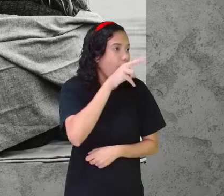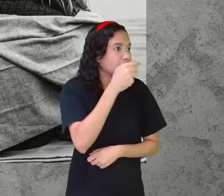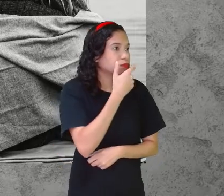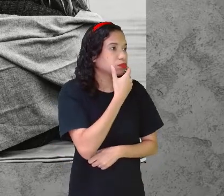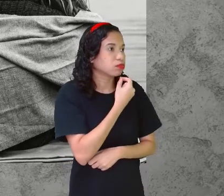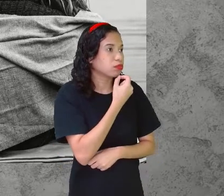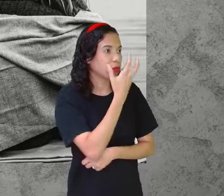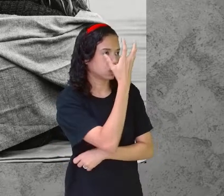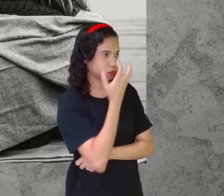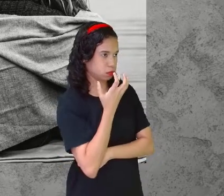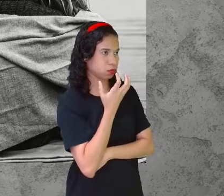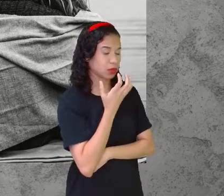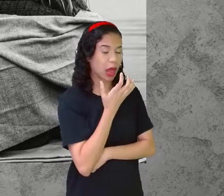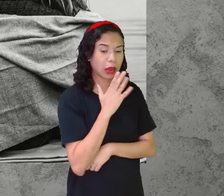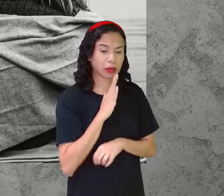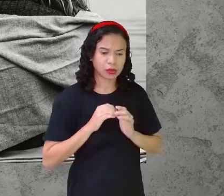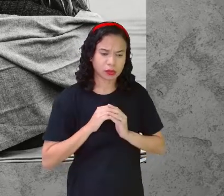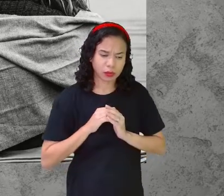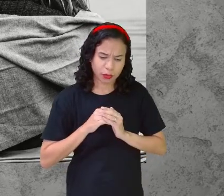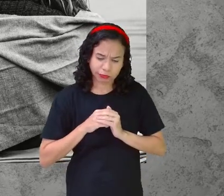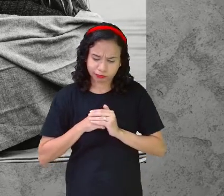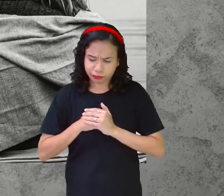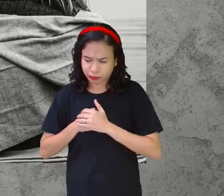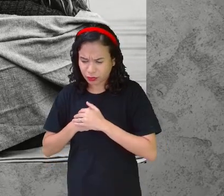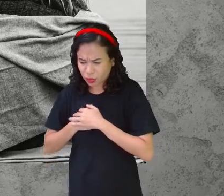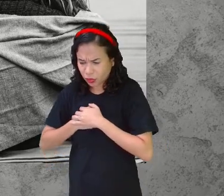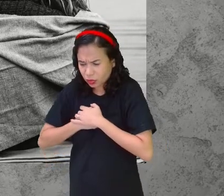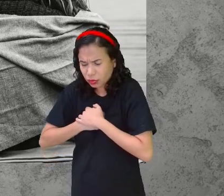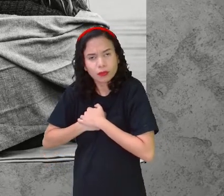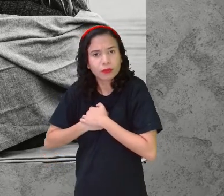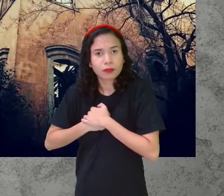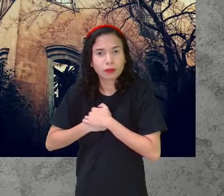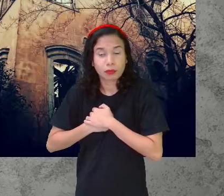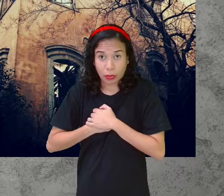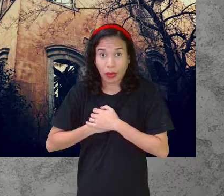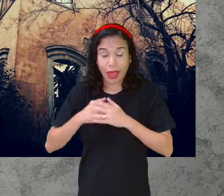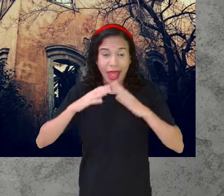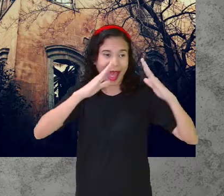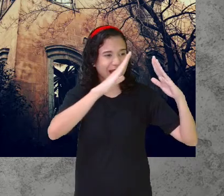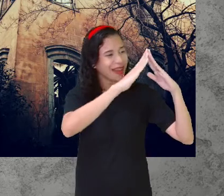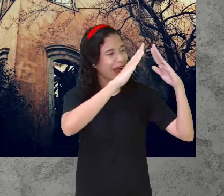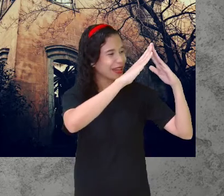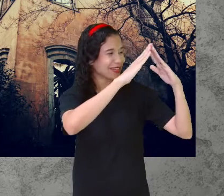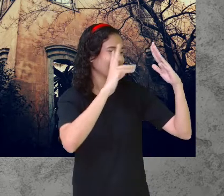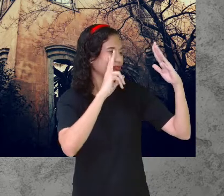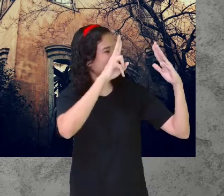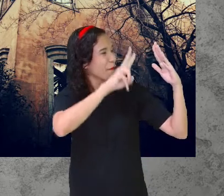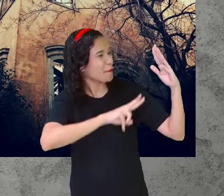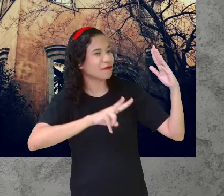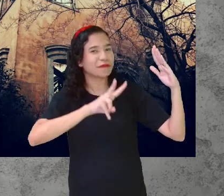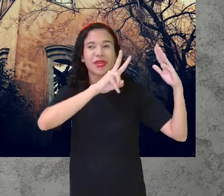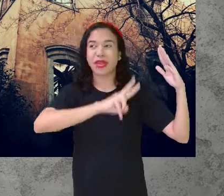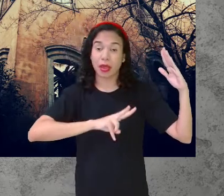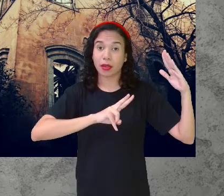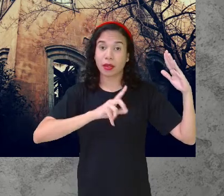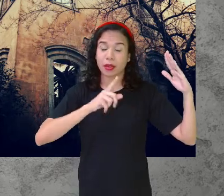Jordã fazia com que ela também se fechasse. A casa em que foram morar passava